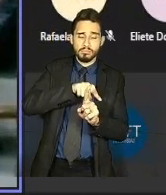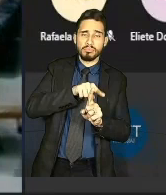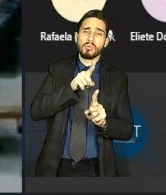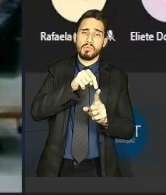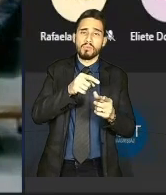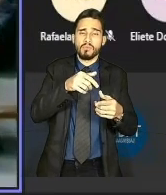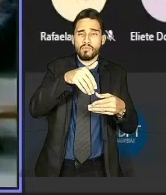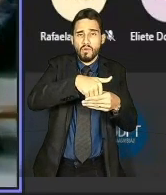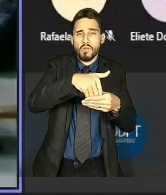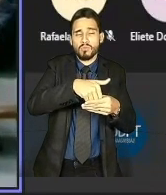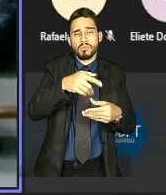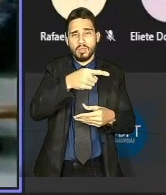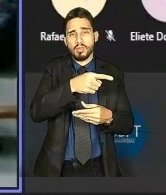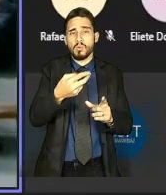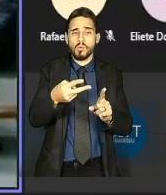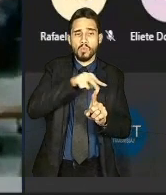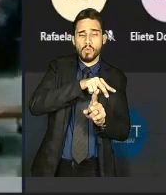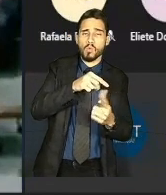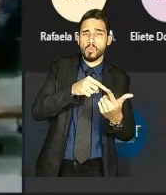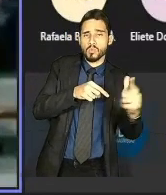voto.